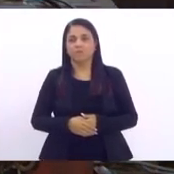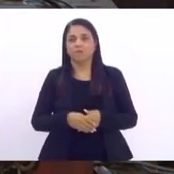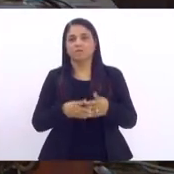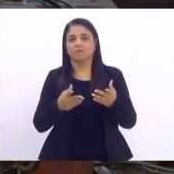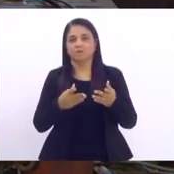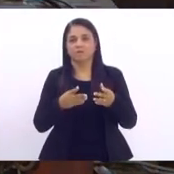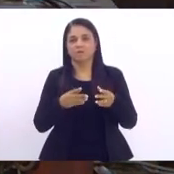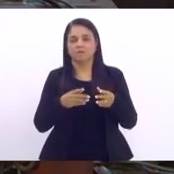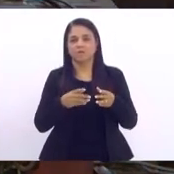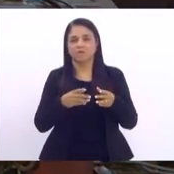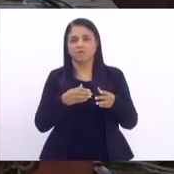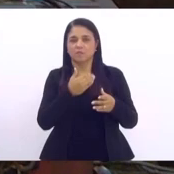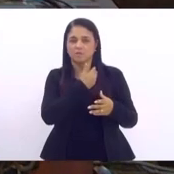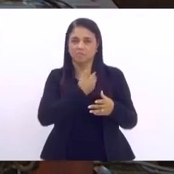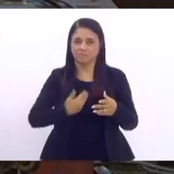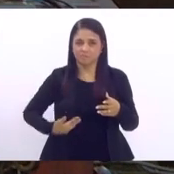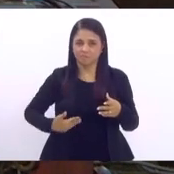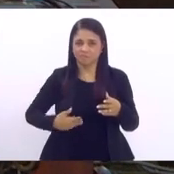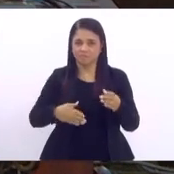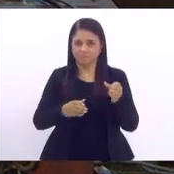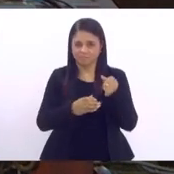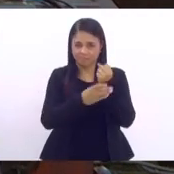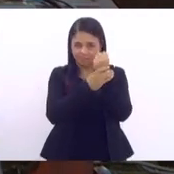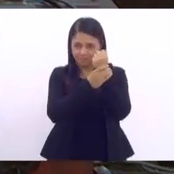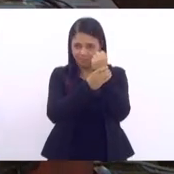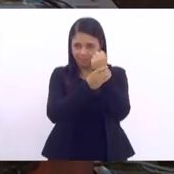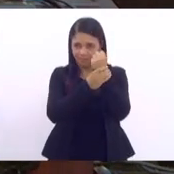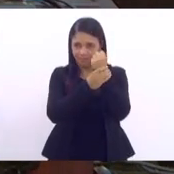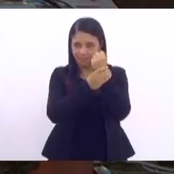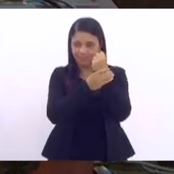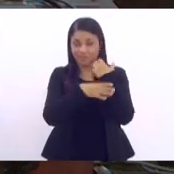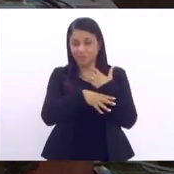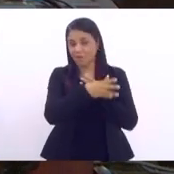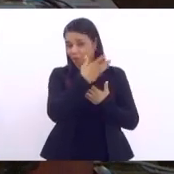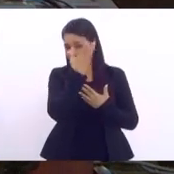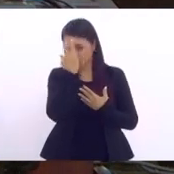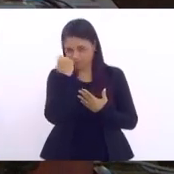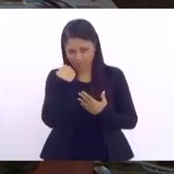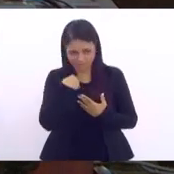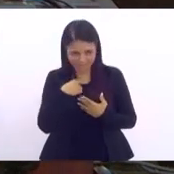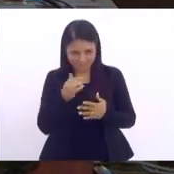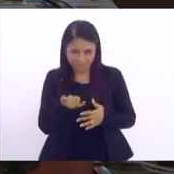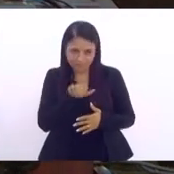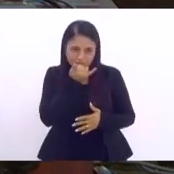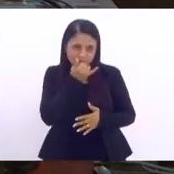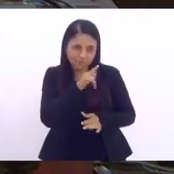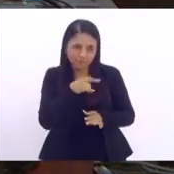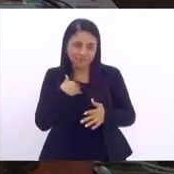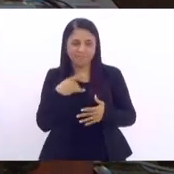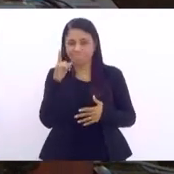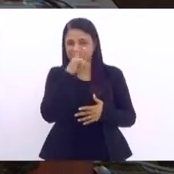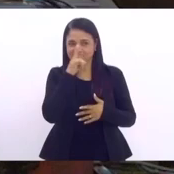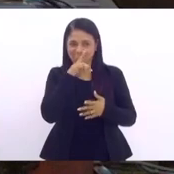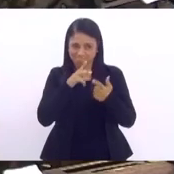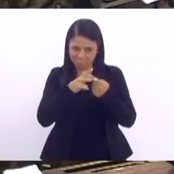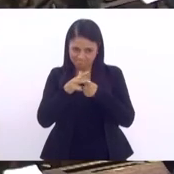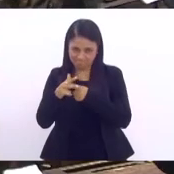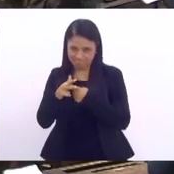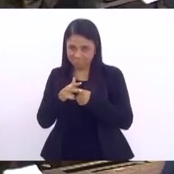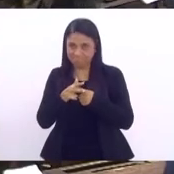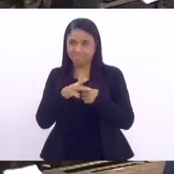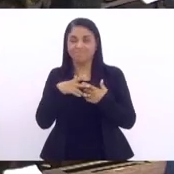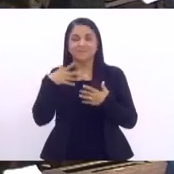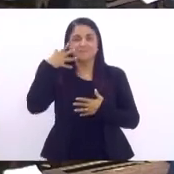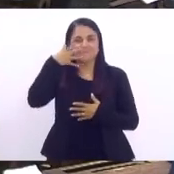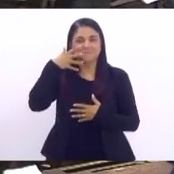nos perdoe, estava esquecido, mas em tempo estamos corrigindo o ato falho. Com a palavra, nosso presidente Márcio Galberto. Muito